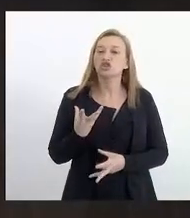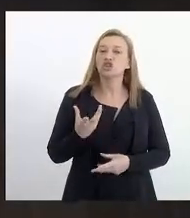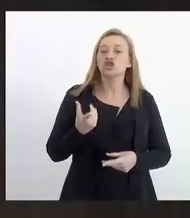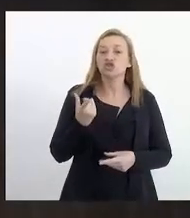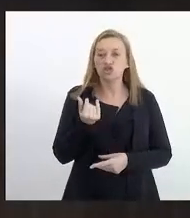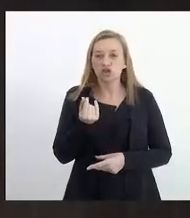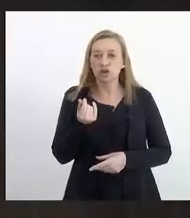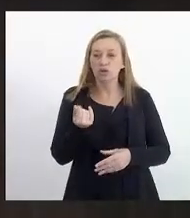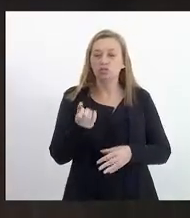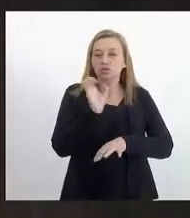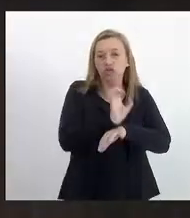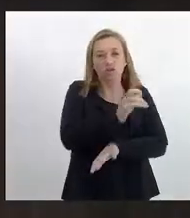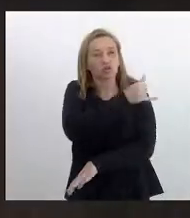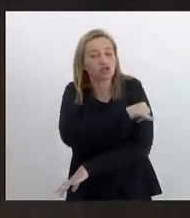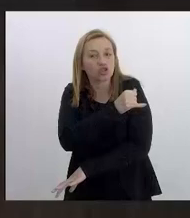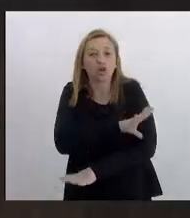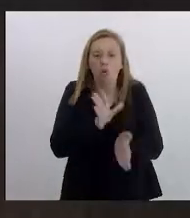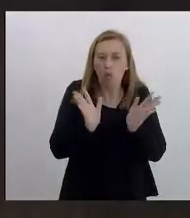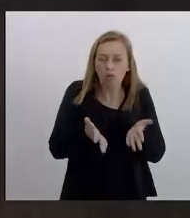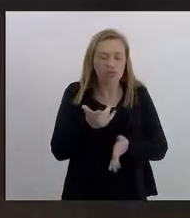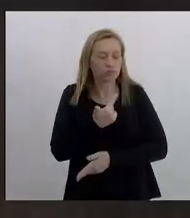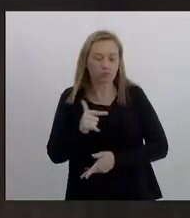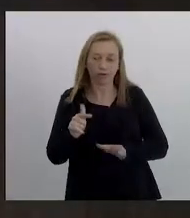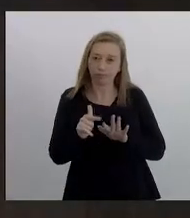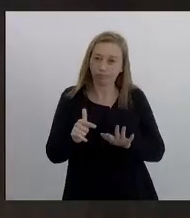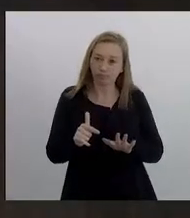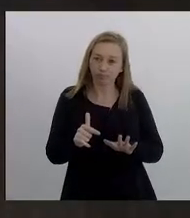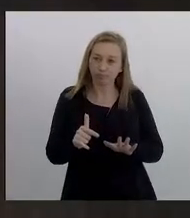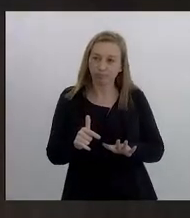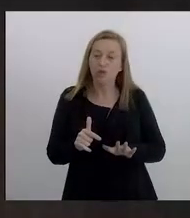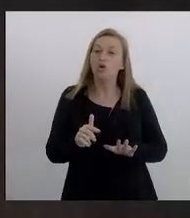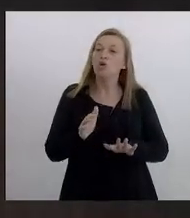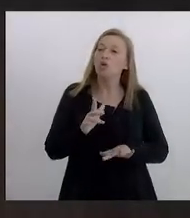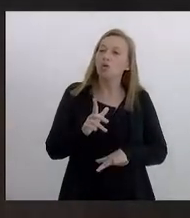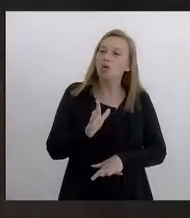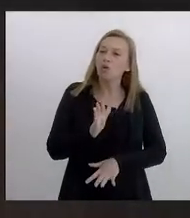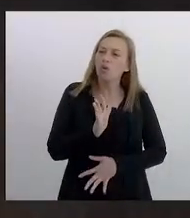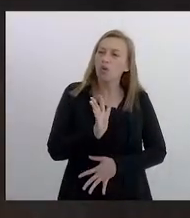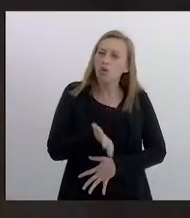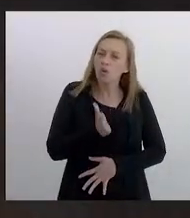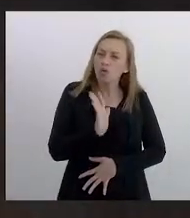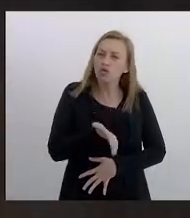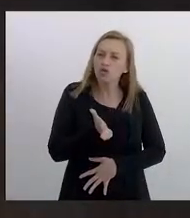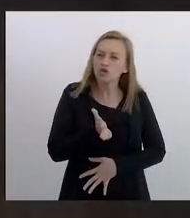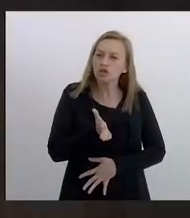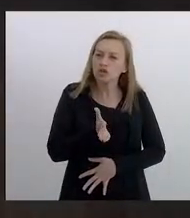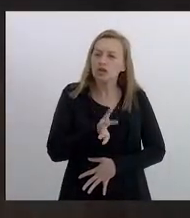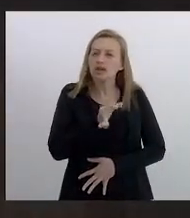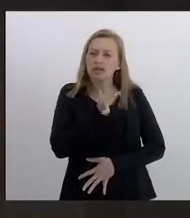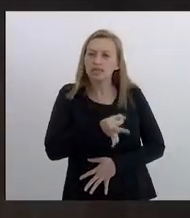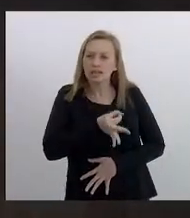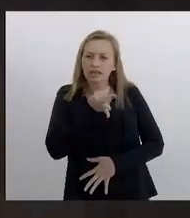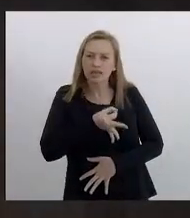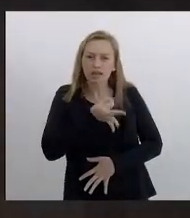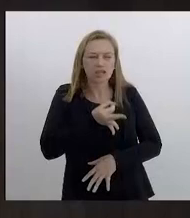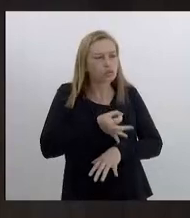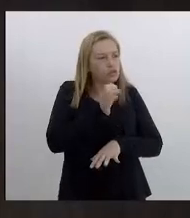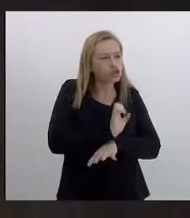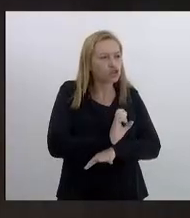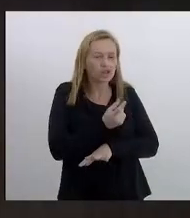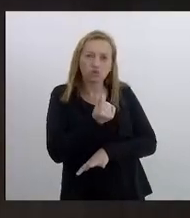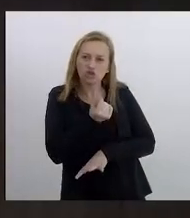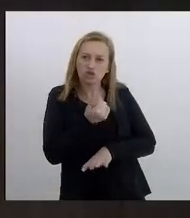estado do Rio de Janeiro. Hoje não. Hoje a gente tem efetivamente um estado onde o dinheiro está